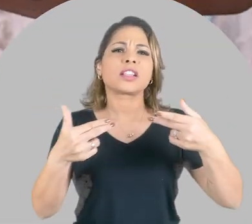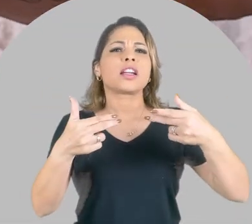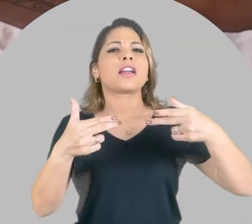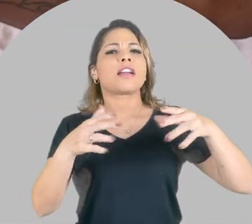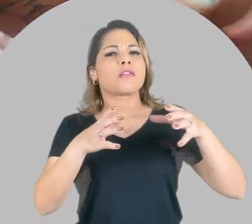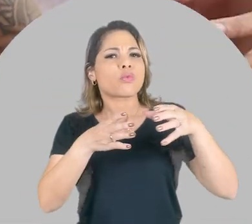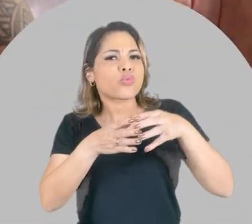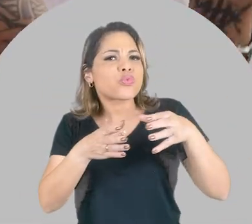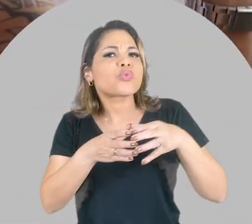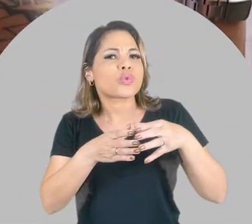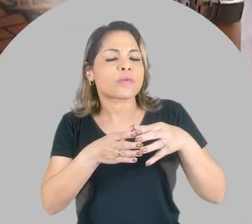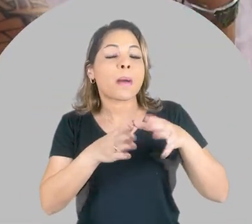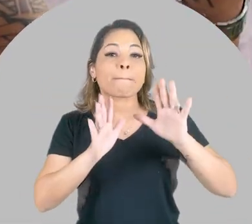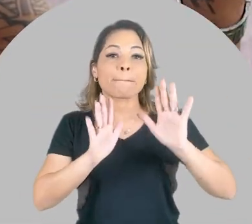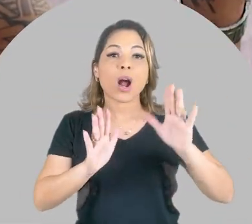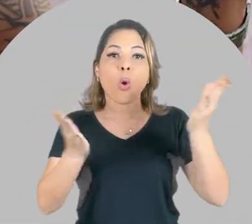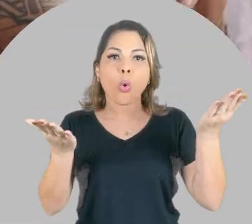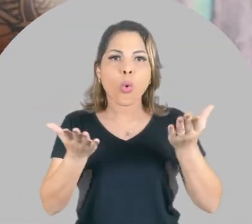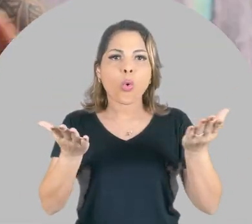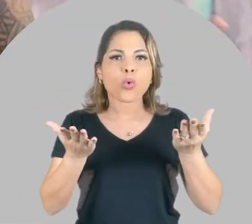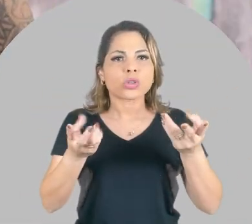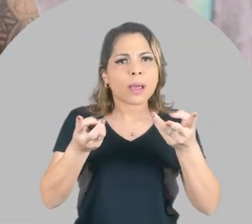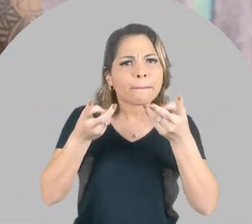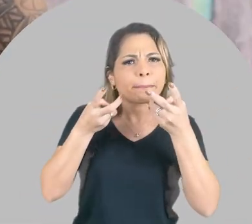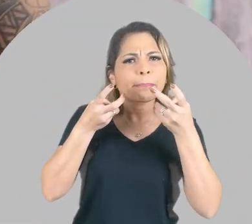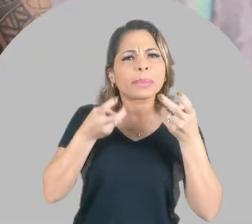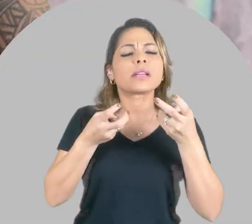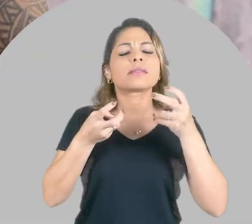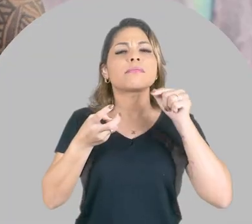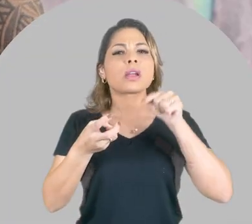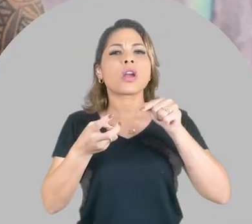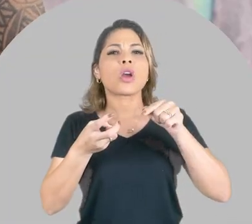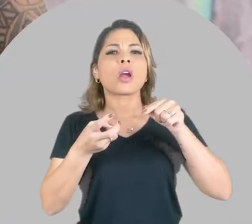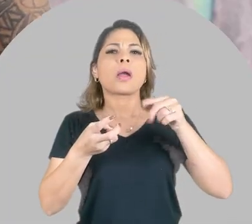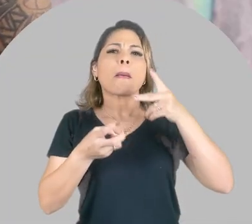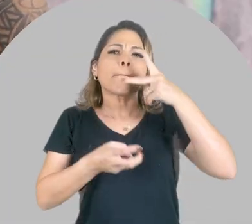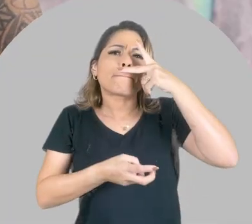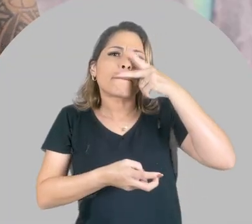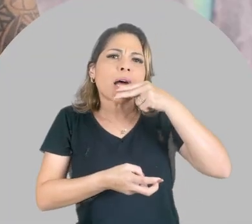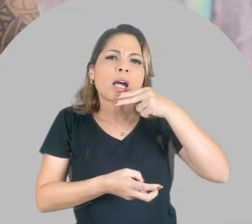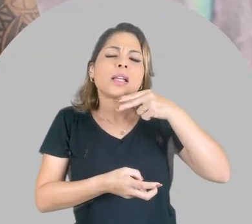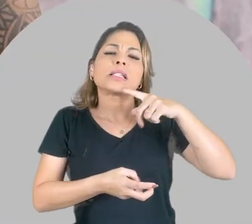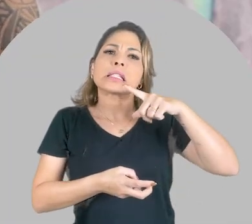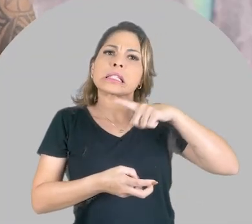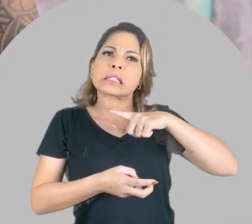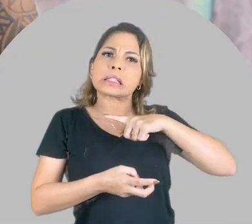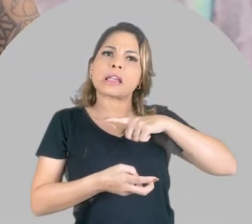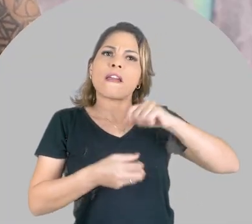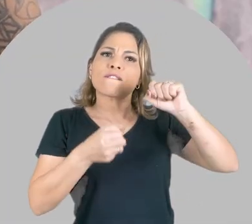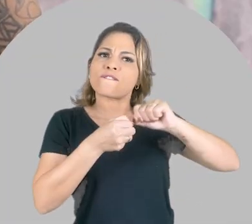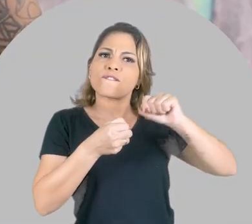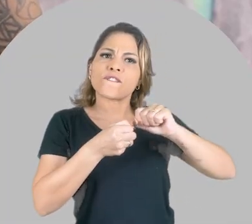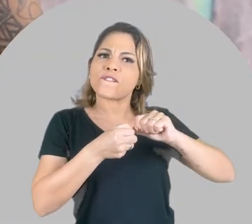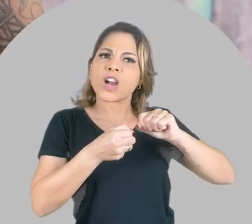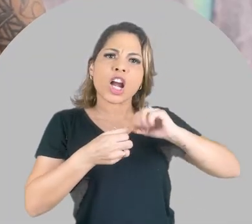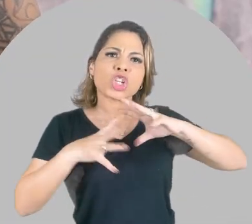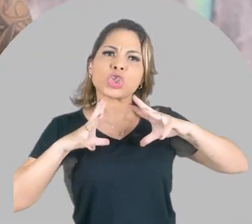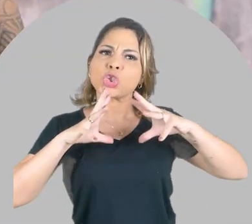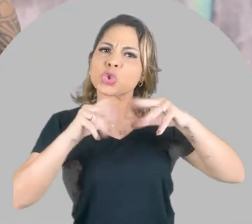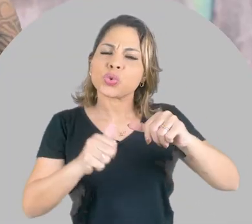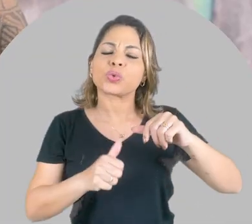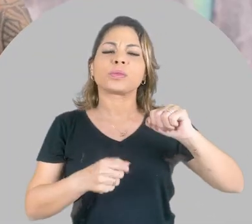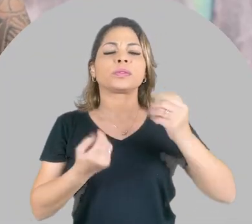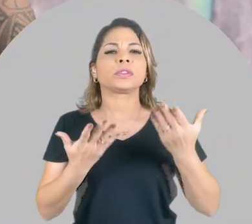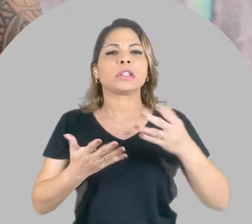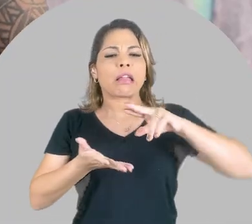galera do hardcore, era o underground. Mas hoje quando você vai olhar o underground ele é tipo um poliglota. Ele é tipo